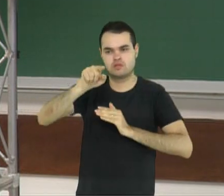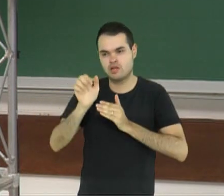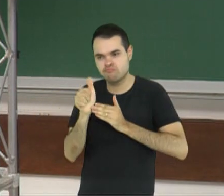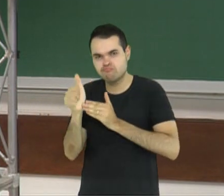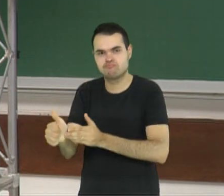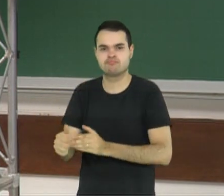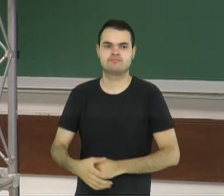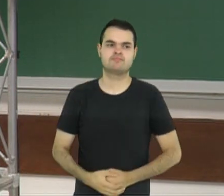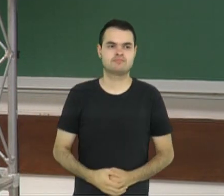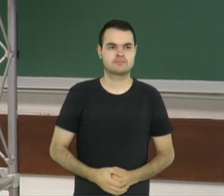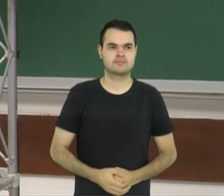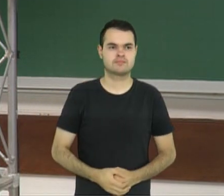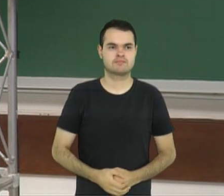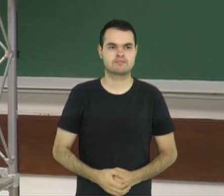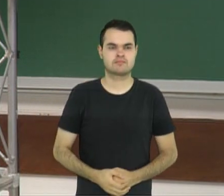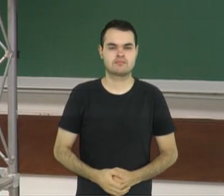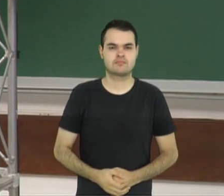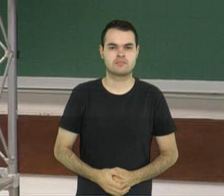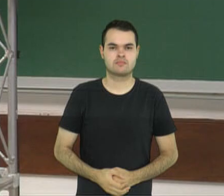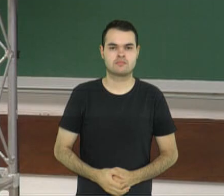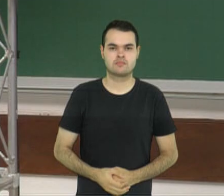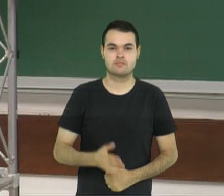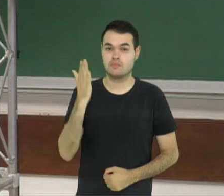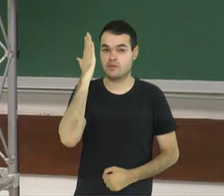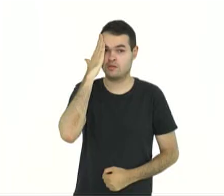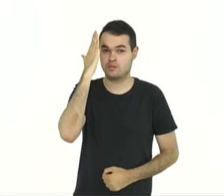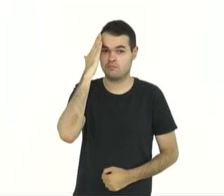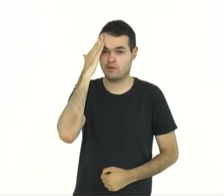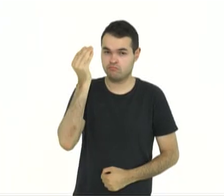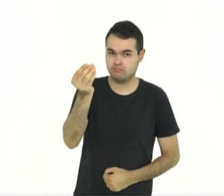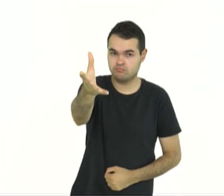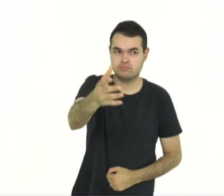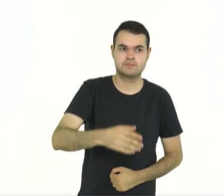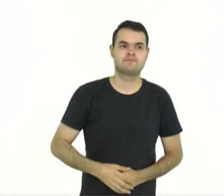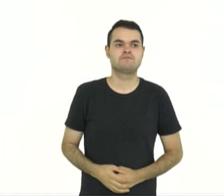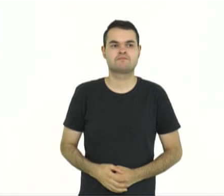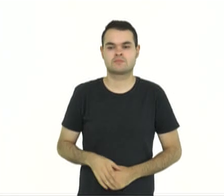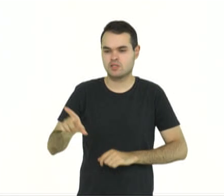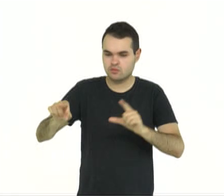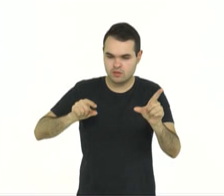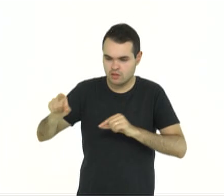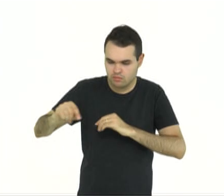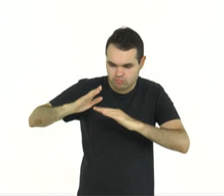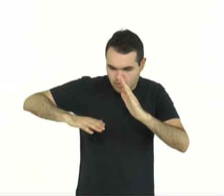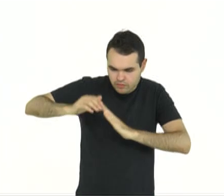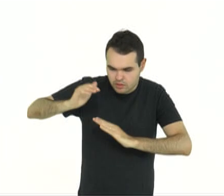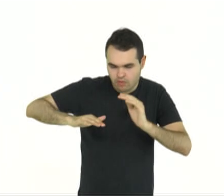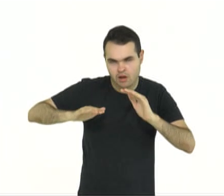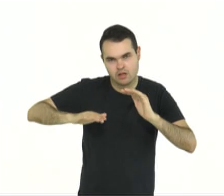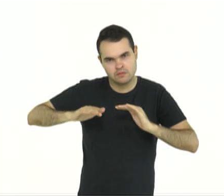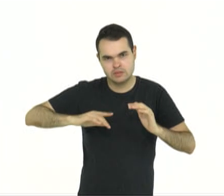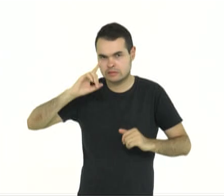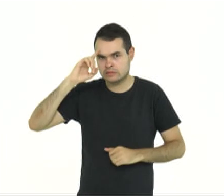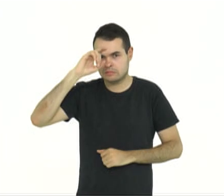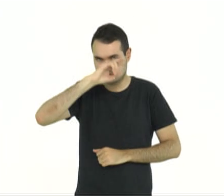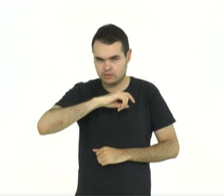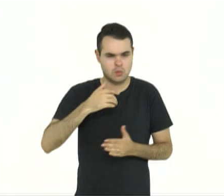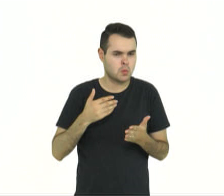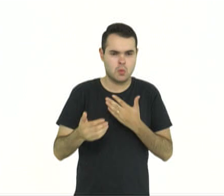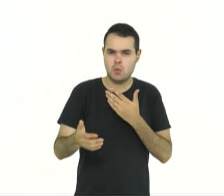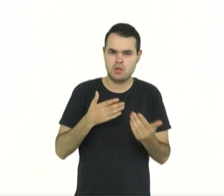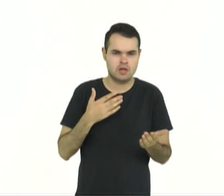né? Para saber, elegir uma carreira pode ser uma tarefa difícil em la vida de